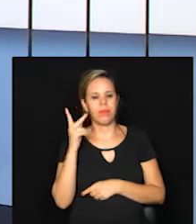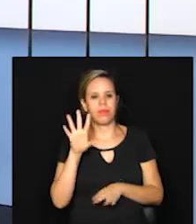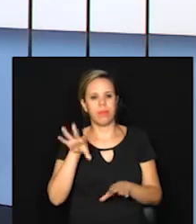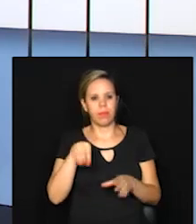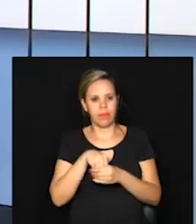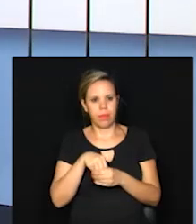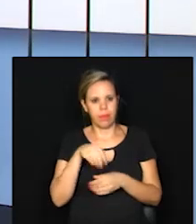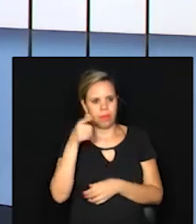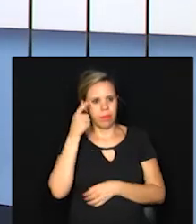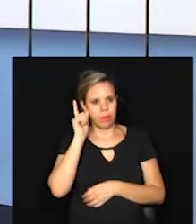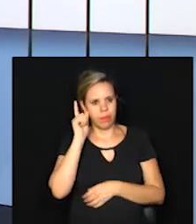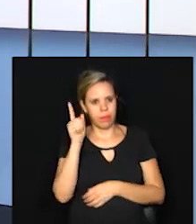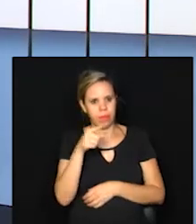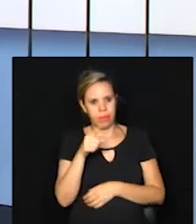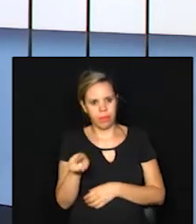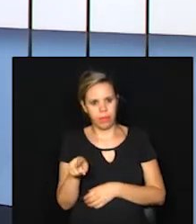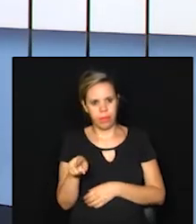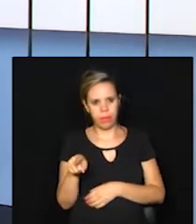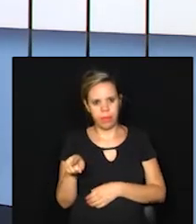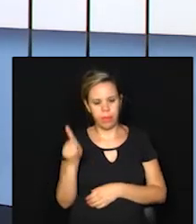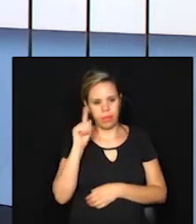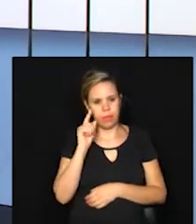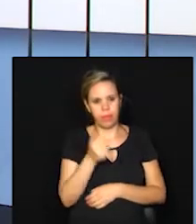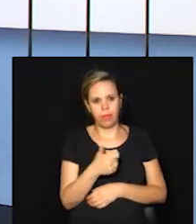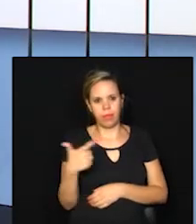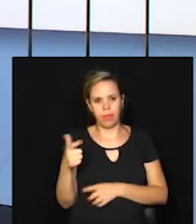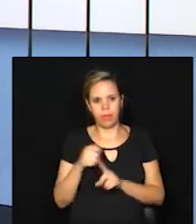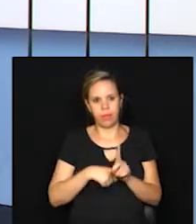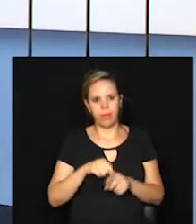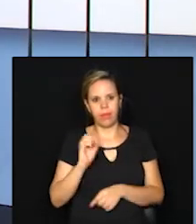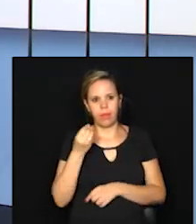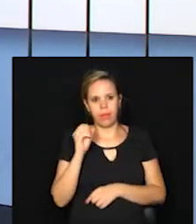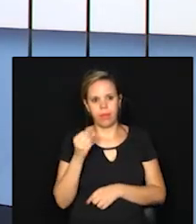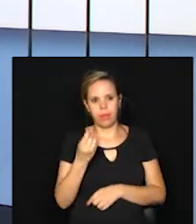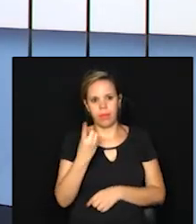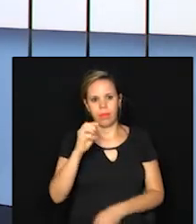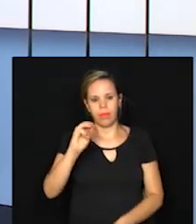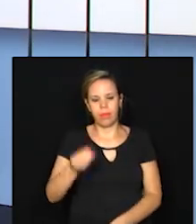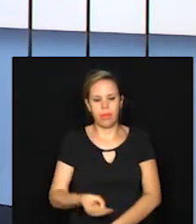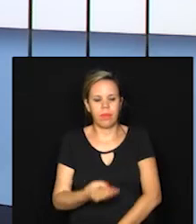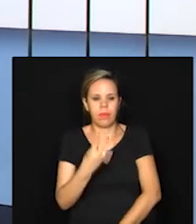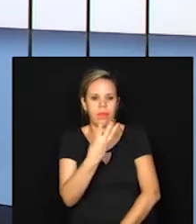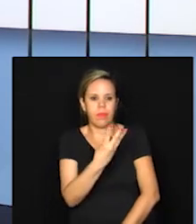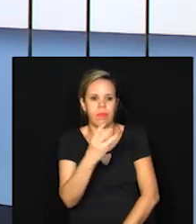feita ontem, no feriado de 12 de outubro, com